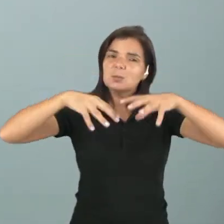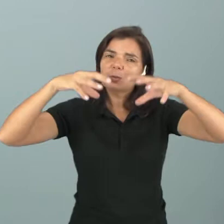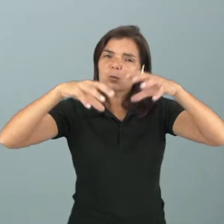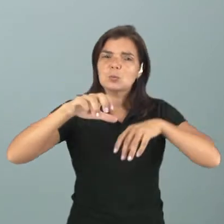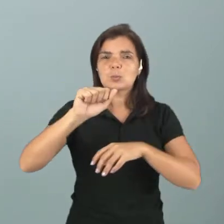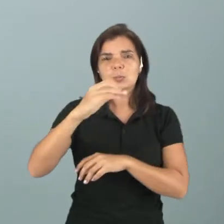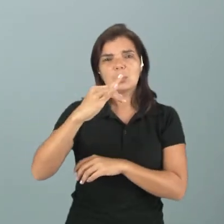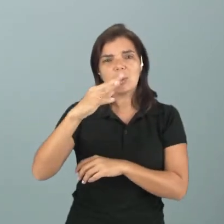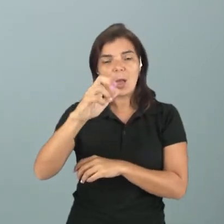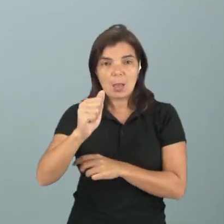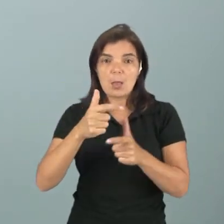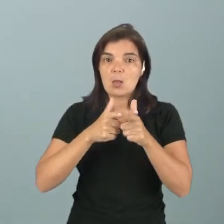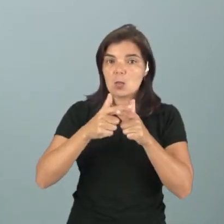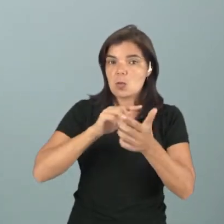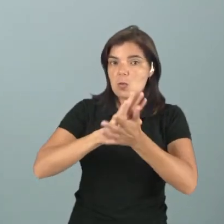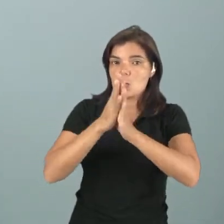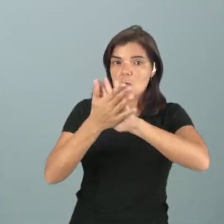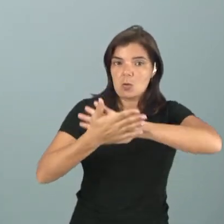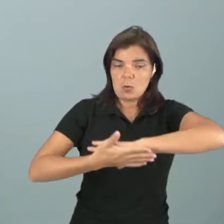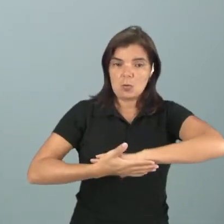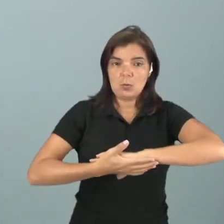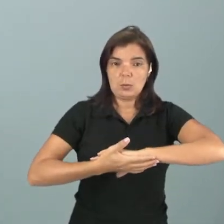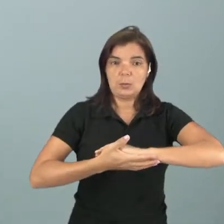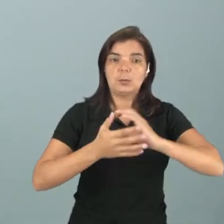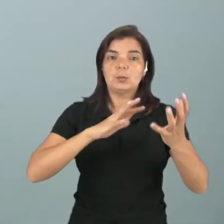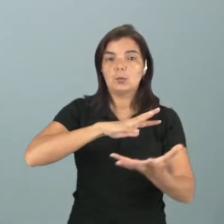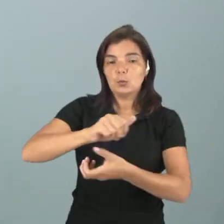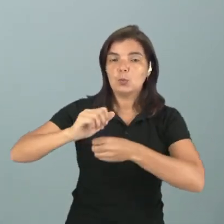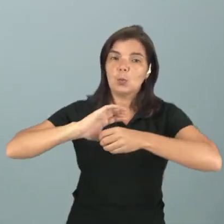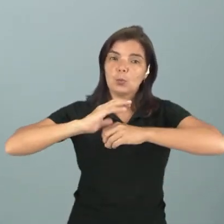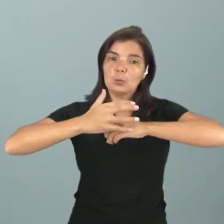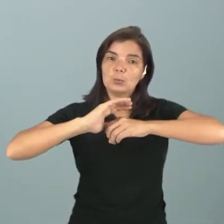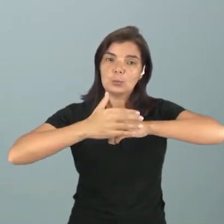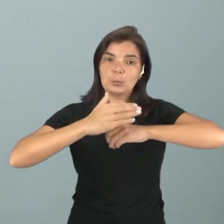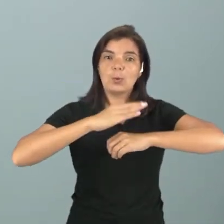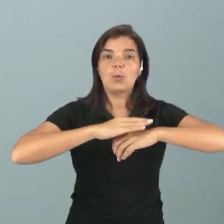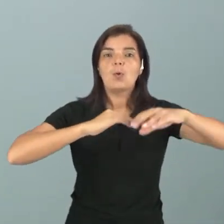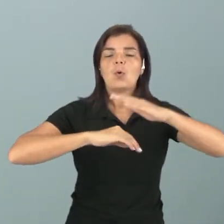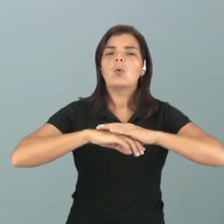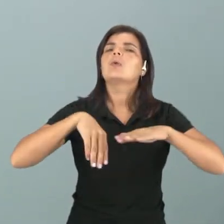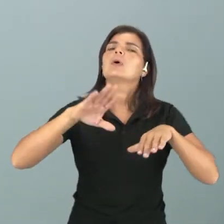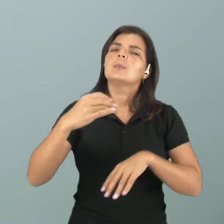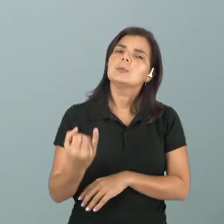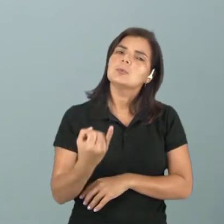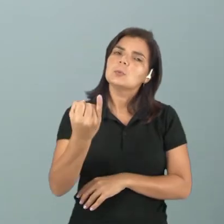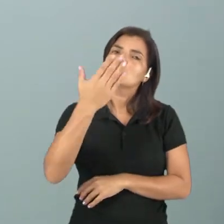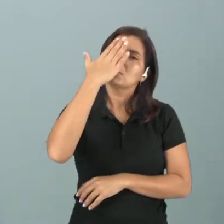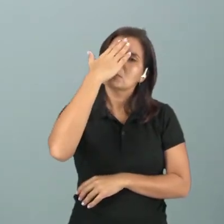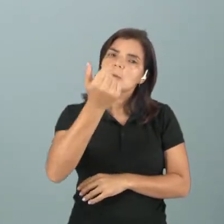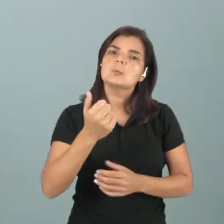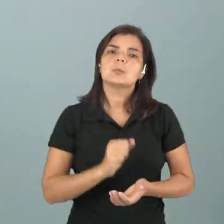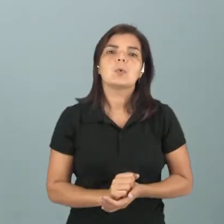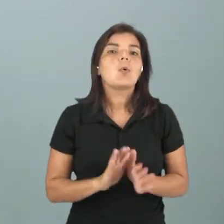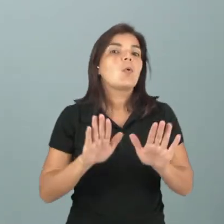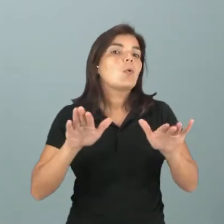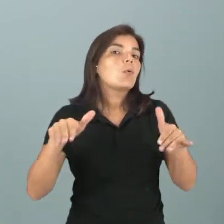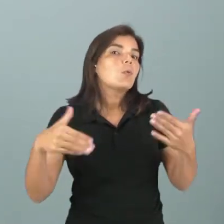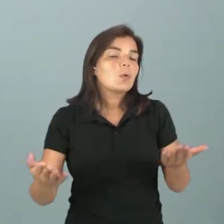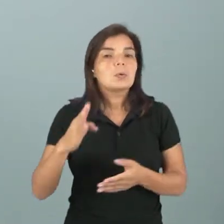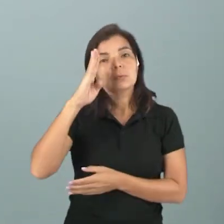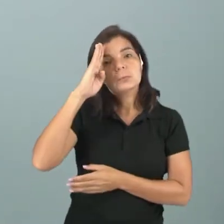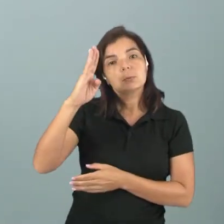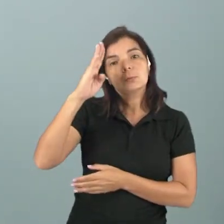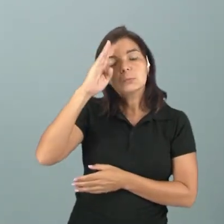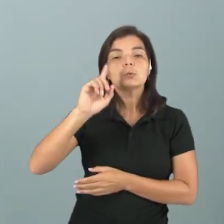E pode ter também o problema da destruição da camada de ozônio. O que mais que é importante a gente saber? Quais são os